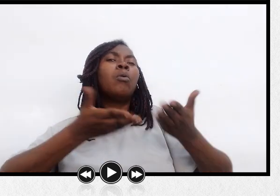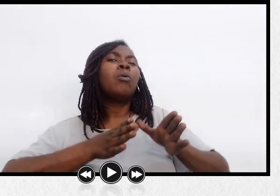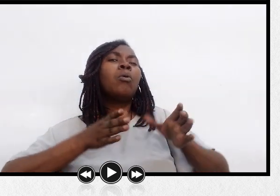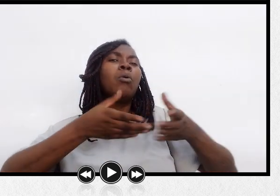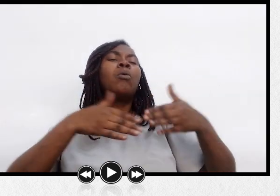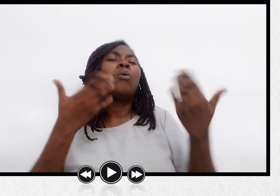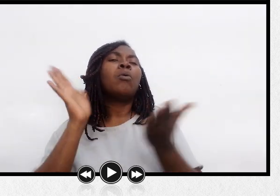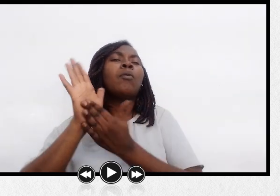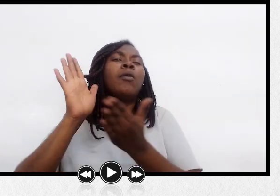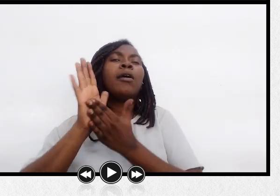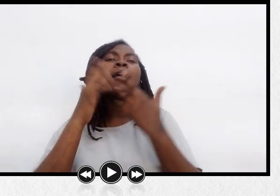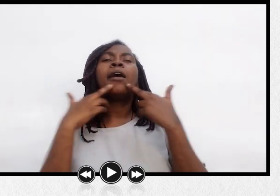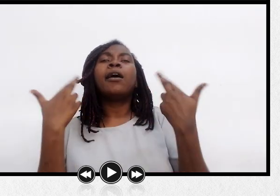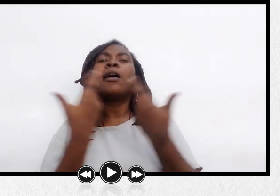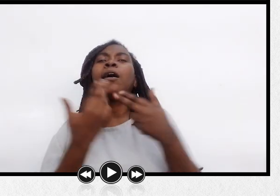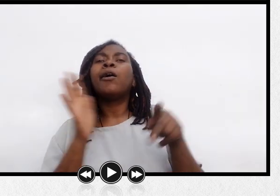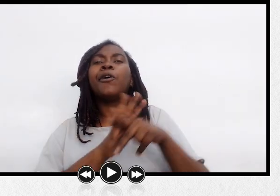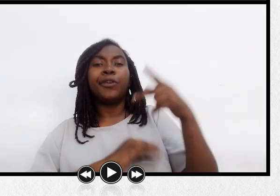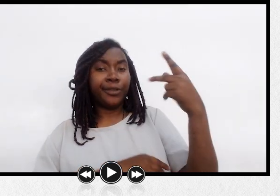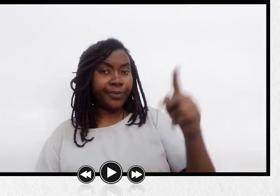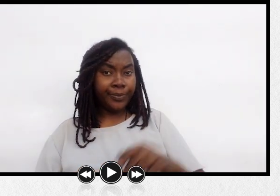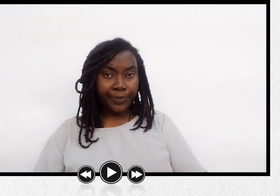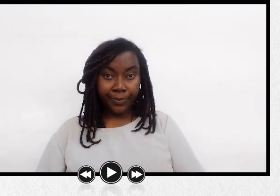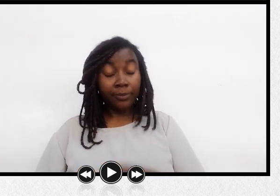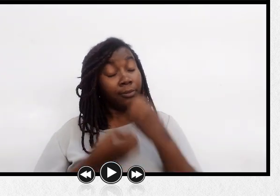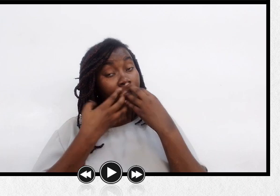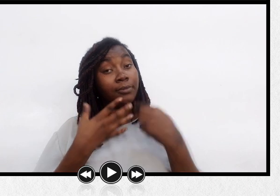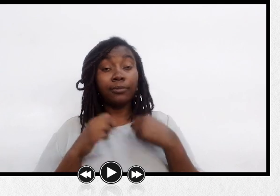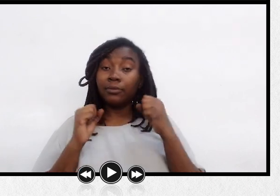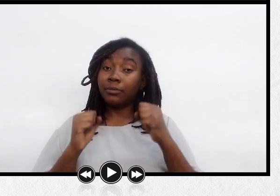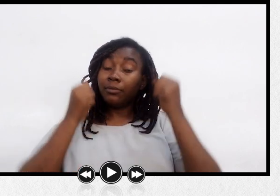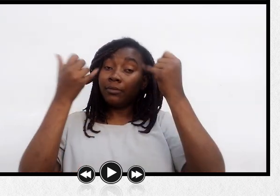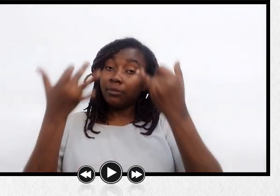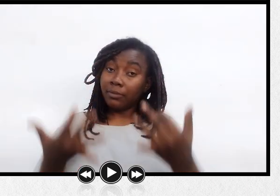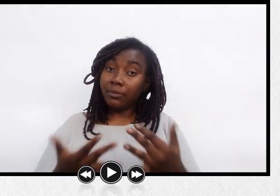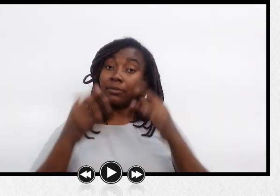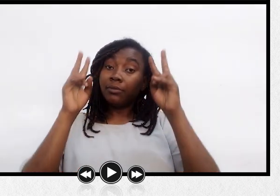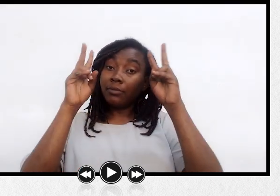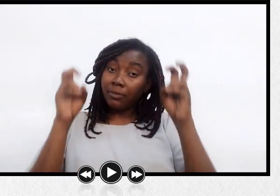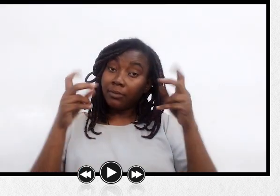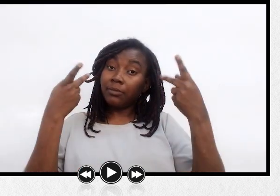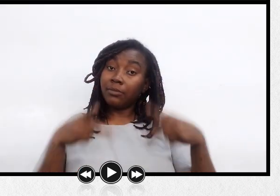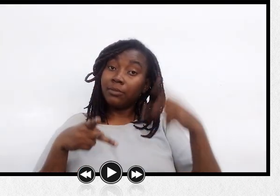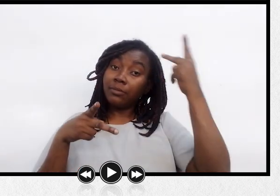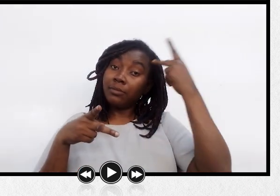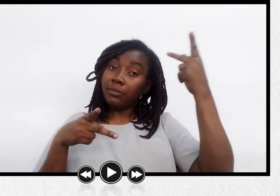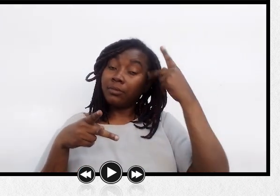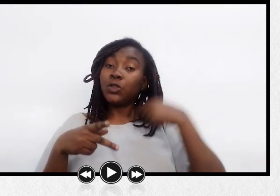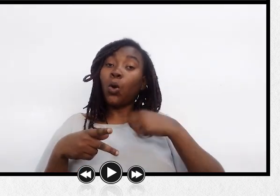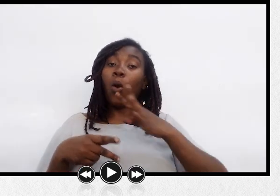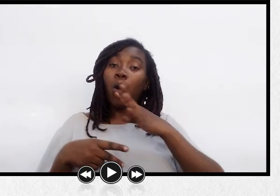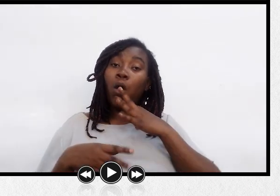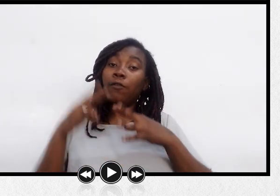as pautas de reuniões desses comitês? Bom, eu posso falar sobre os comitês de São Paulo, que eu conheço,